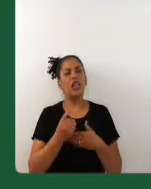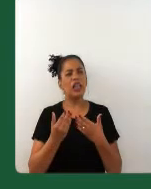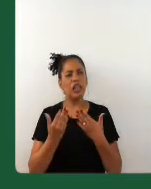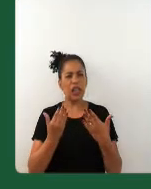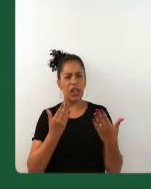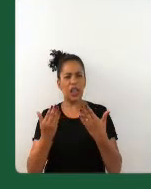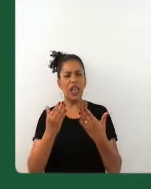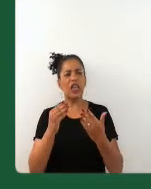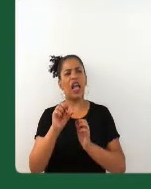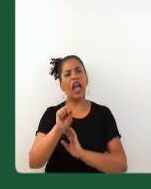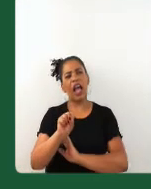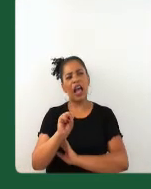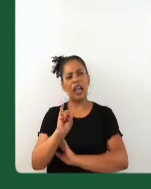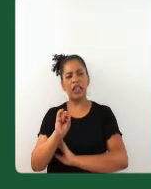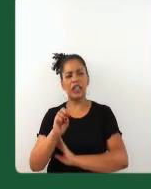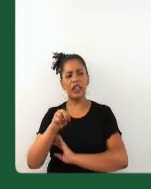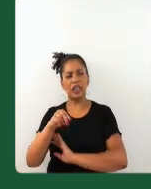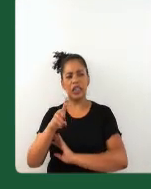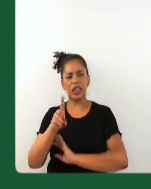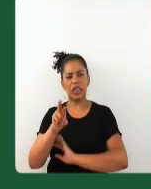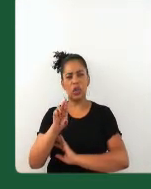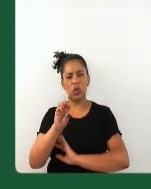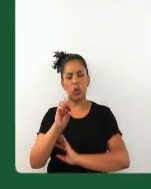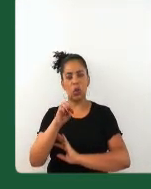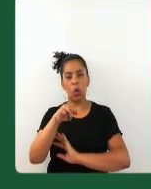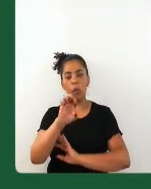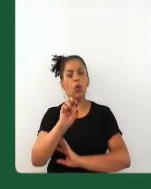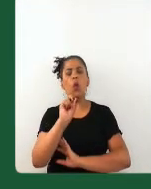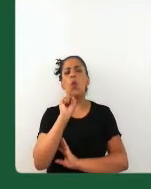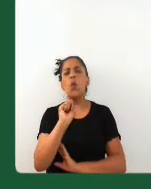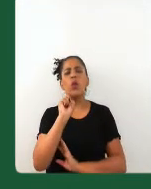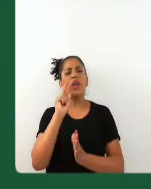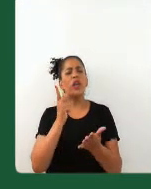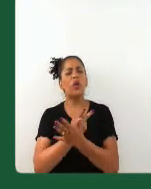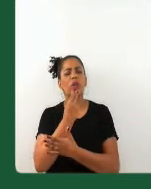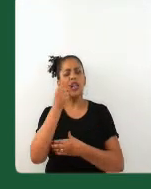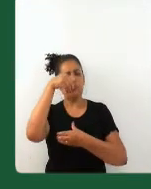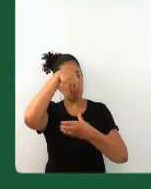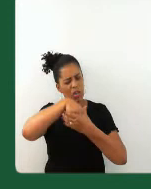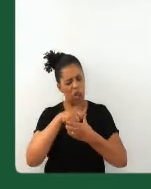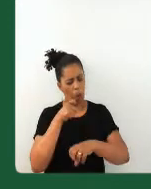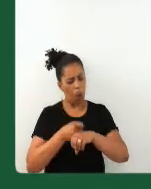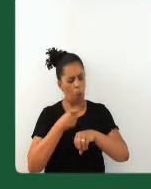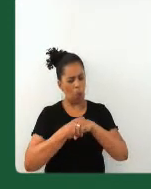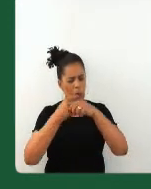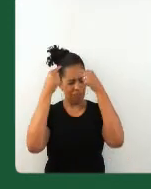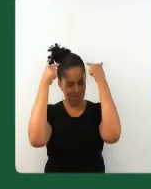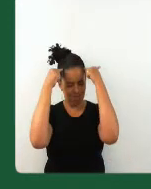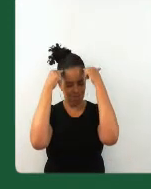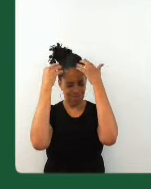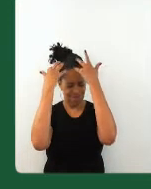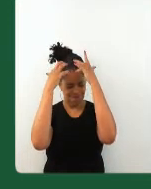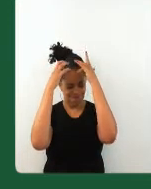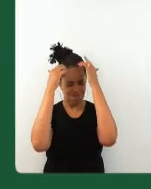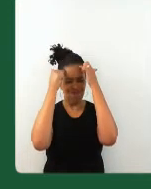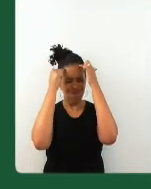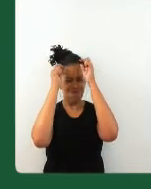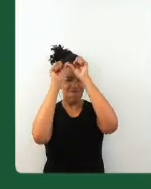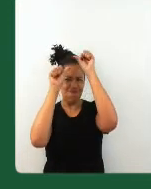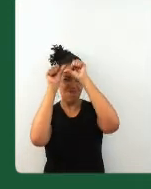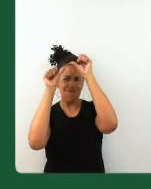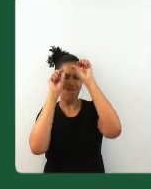no que acontece no osso do crânio. À esquerda podemos ver uma síndrome de Apert, onde as suturas